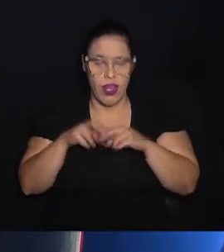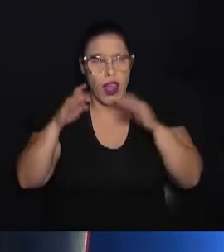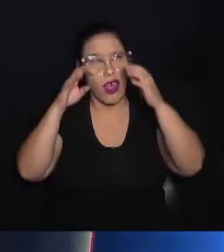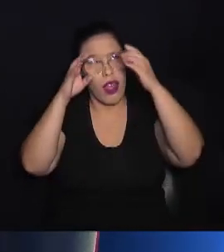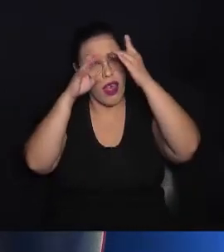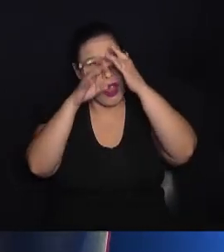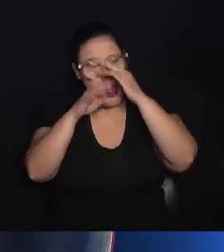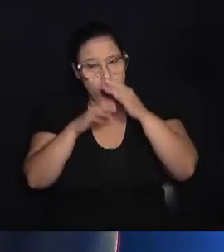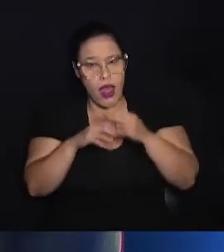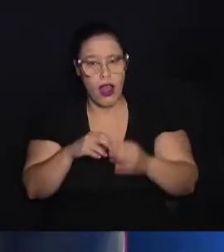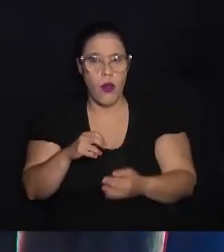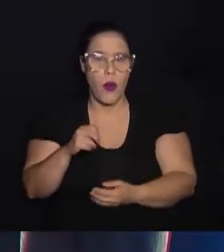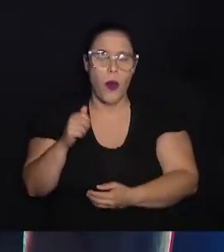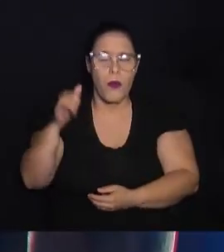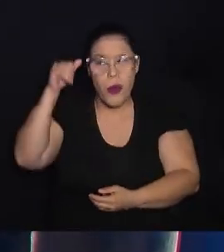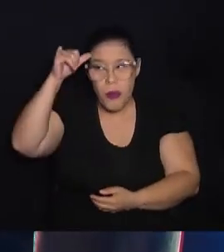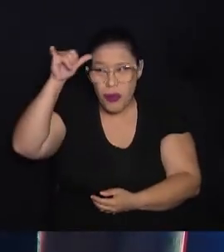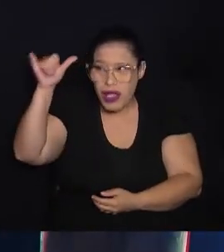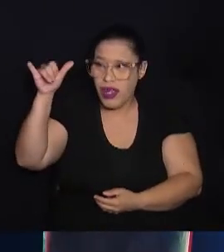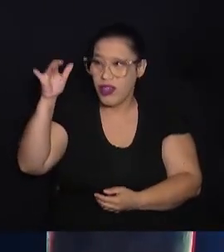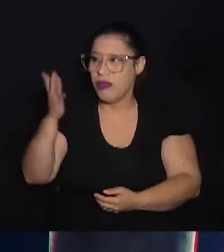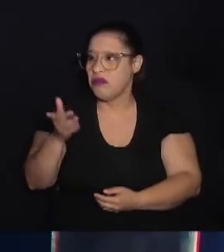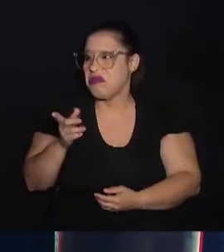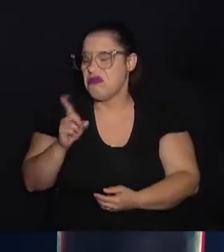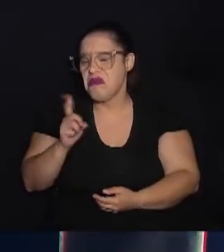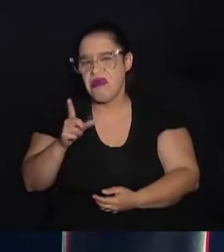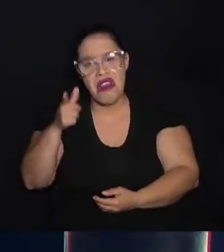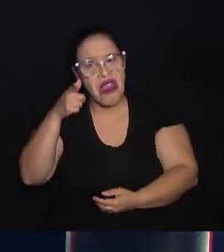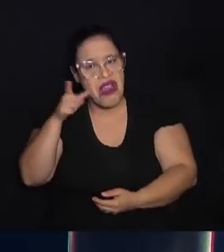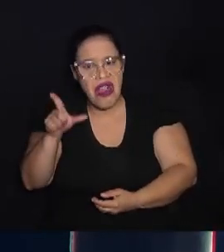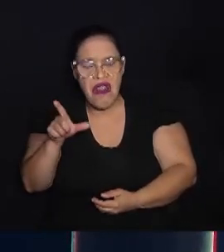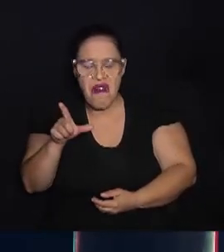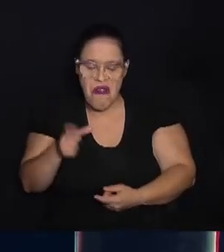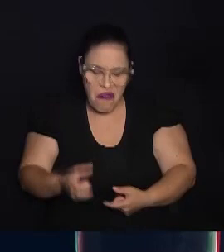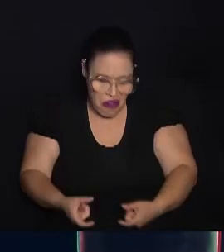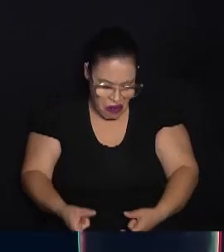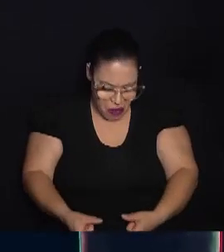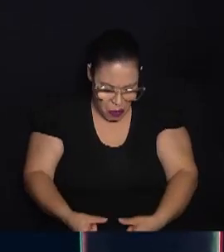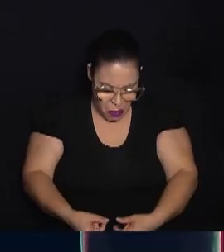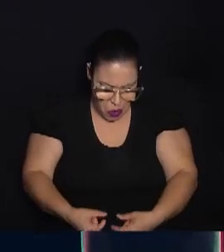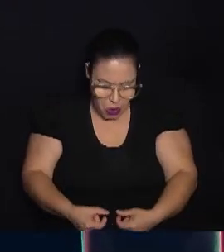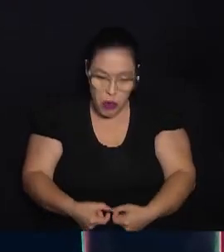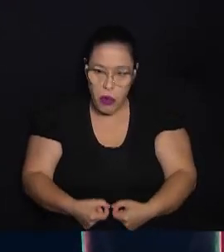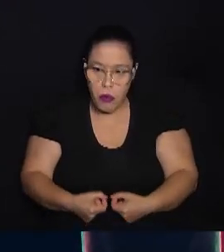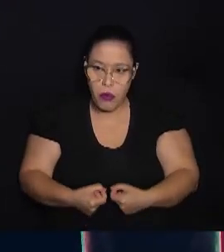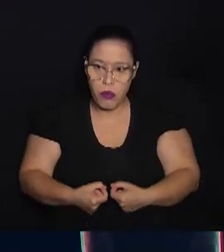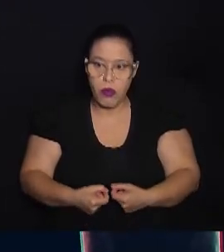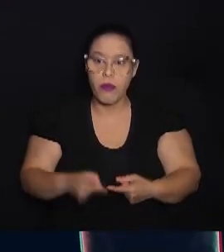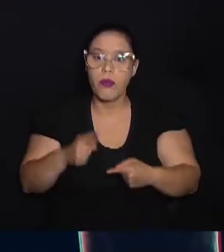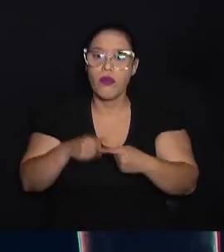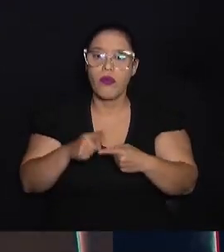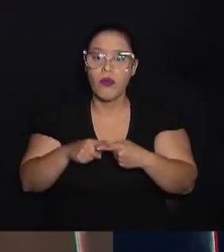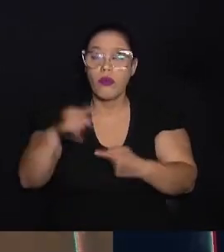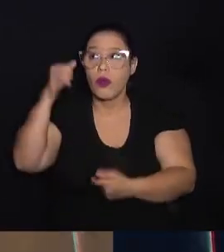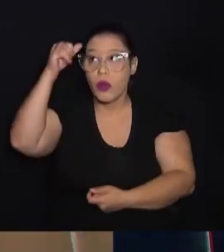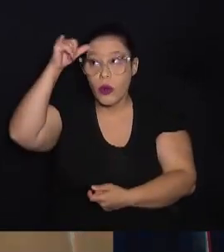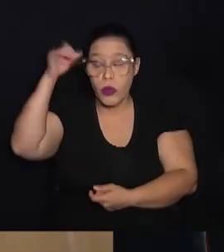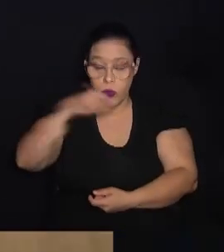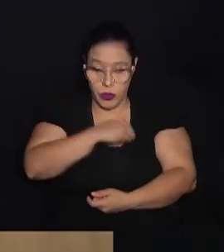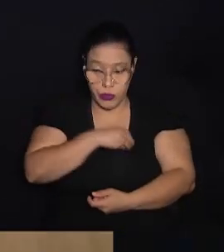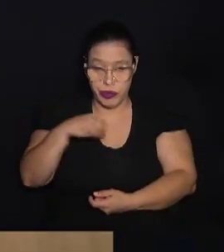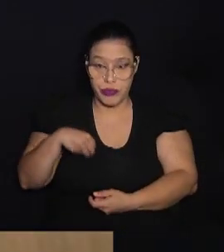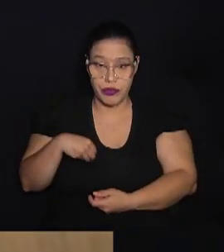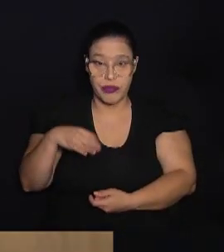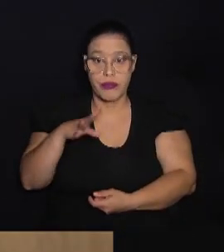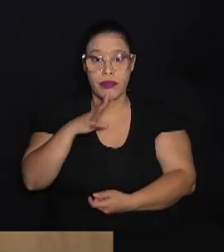meu preventivo, eu não consegui detectar meu câncer de endométrio, porque o exame preventivo, que a gente